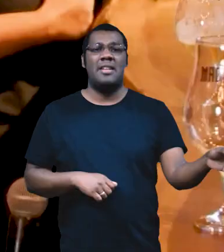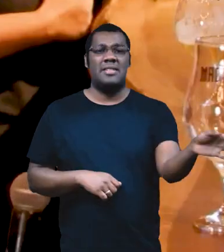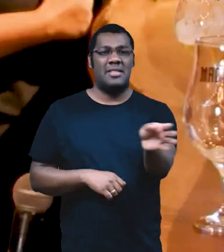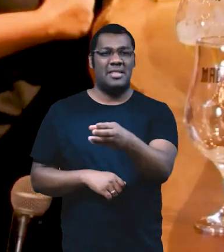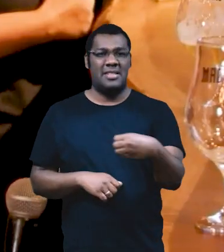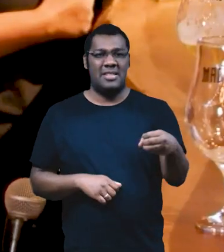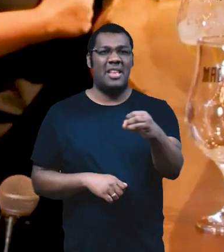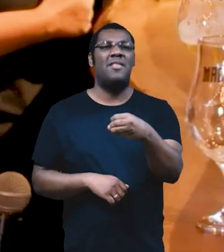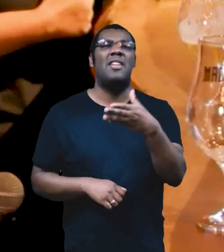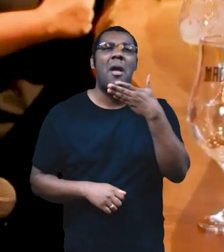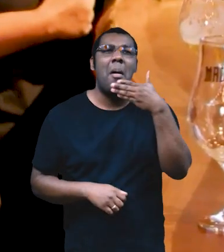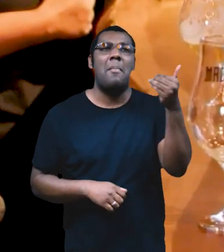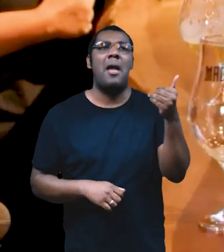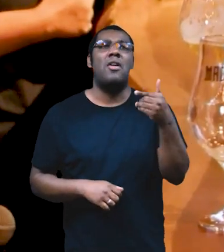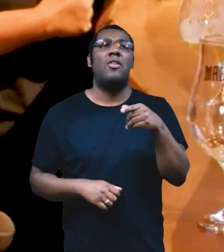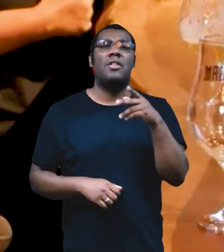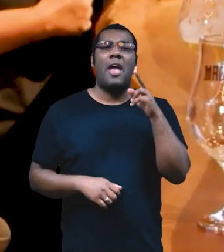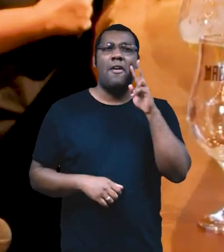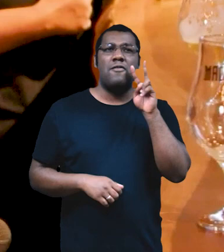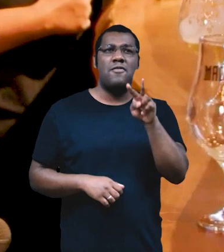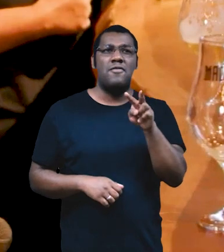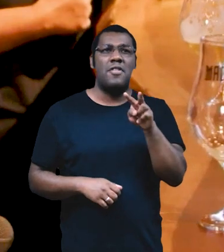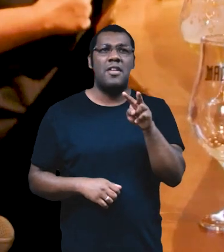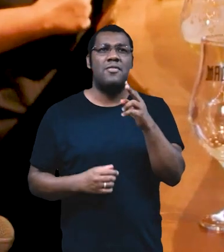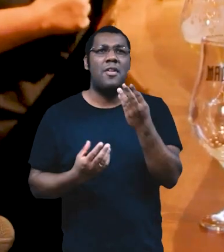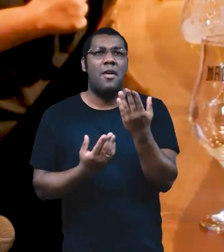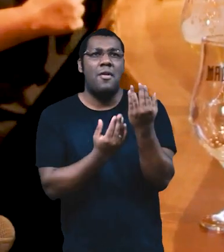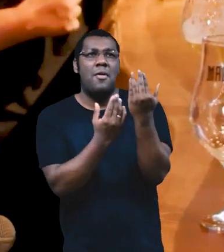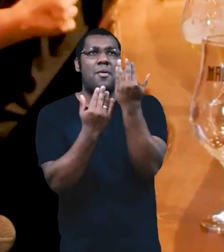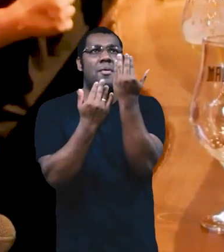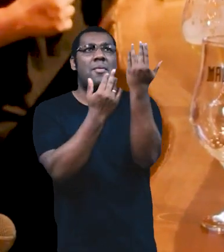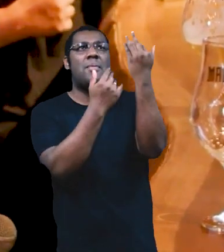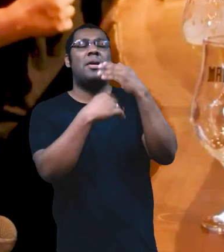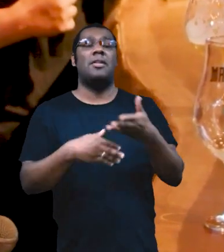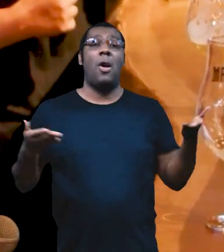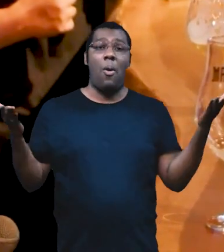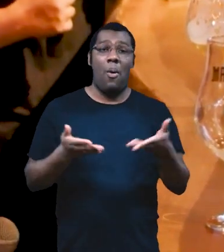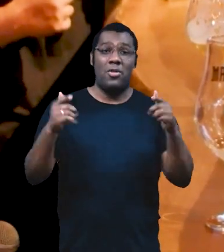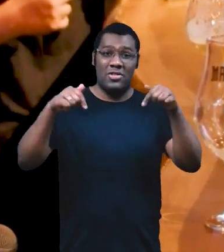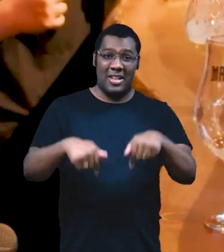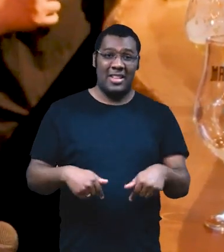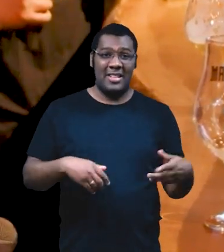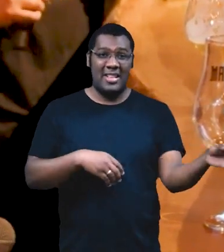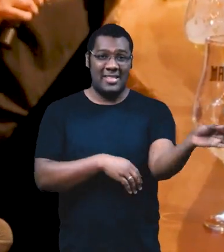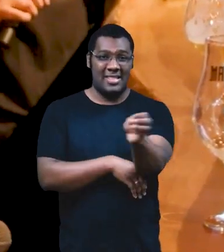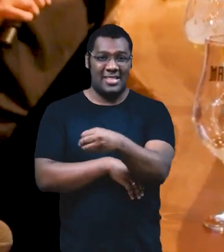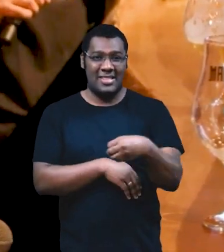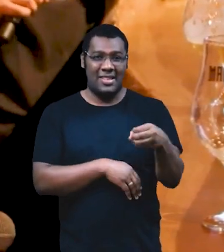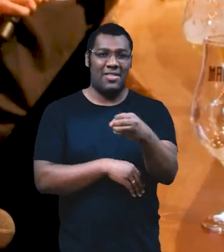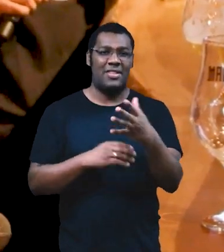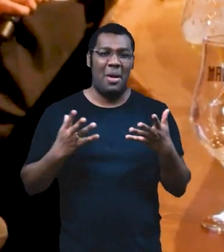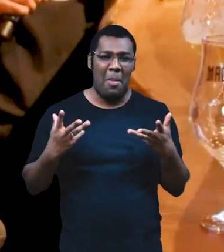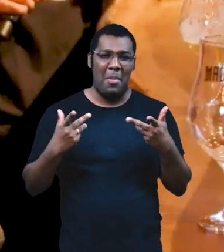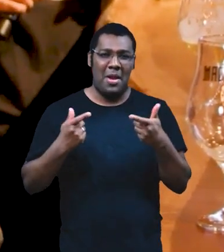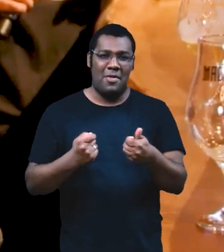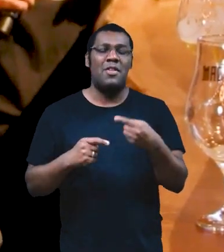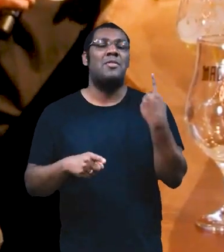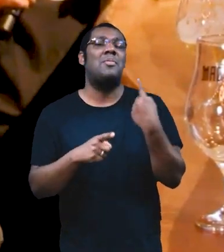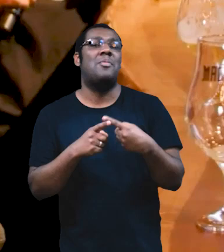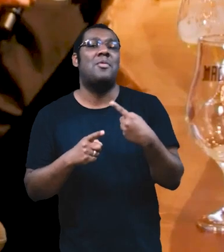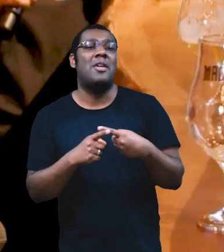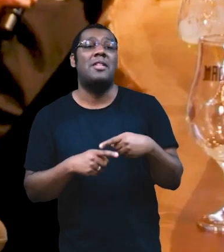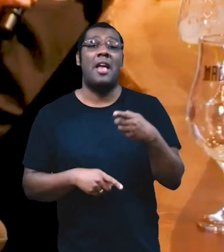vocês vão tomar cervejas maravilhosas aqui na Medstem, por quê? Porque vocês estão olhando aí para a fábrica, para a área de produção, vocês estão